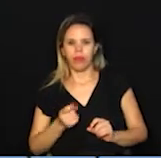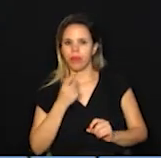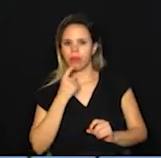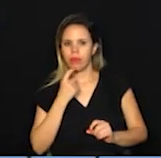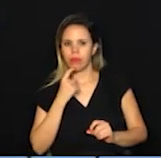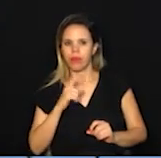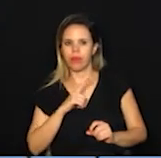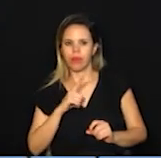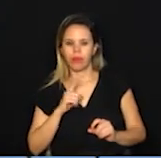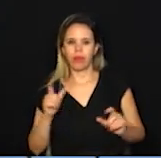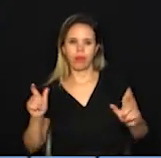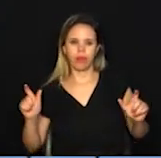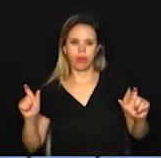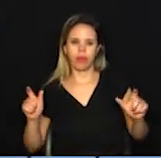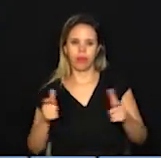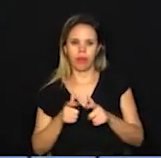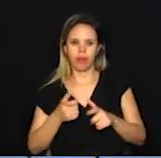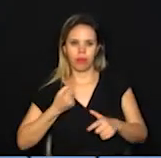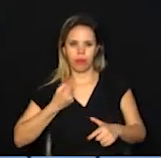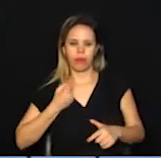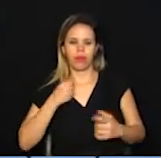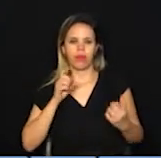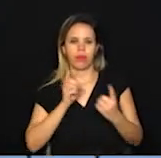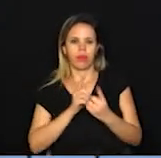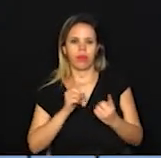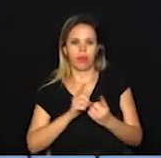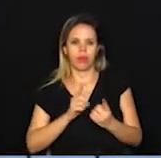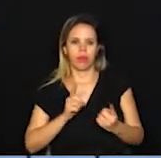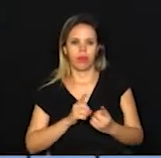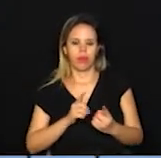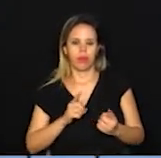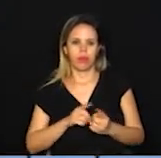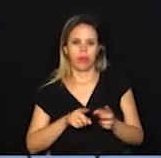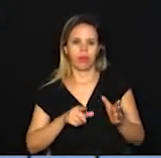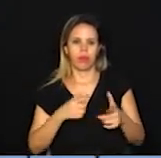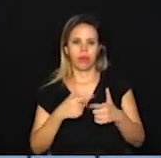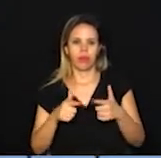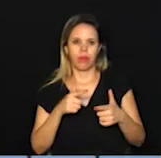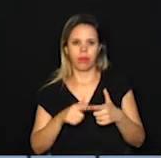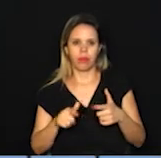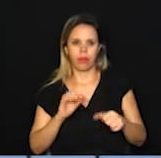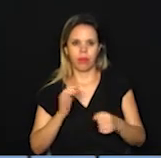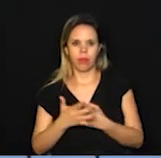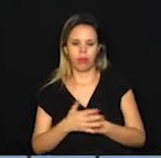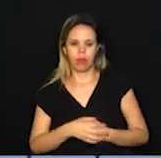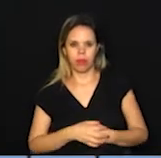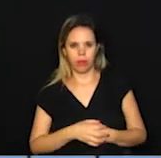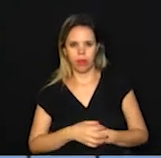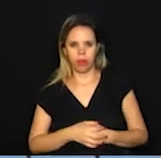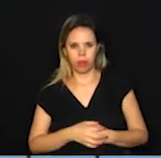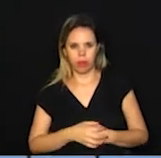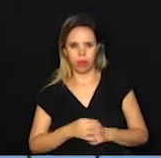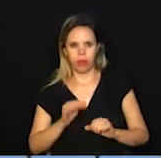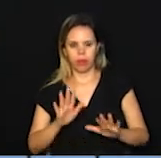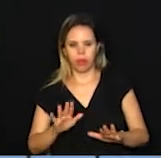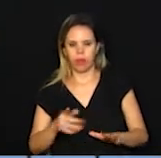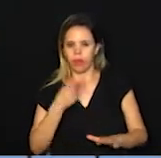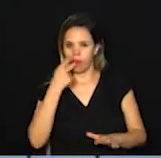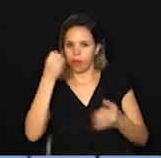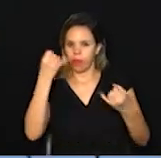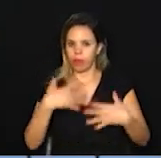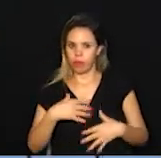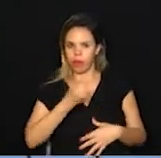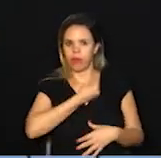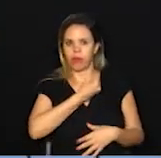Campinas teve uma redução no número de atendimentos de sintomáticos da Covid-19, mas salientou que